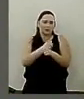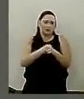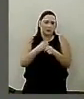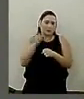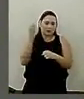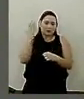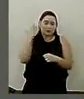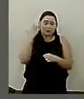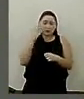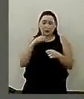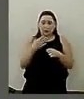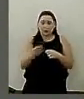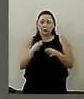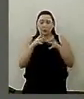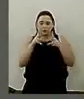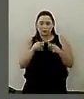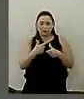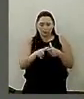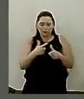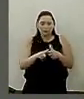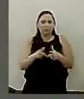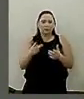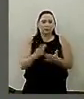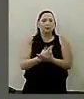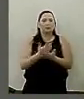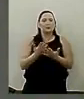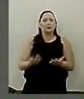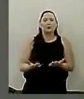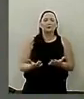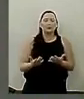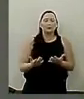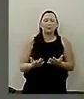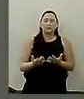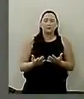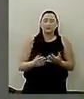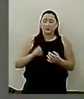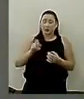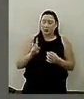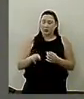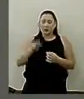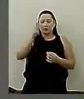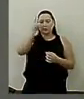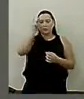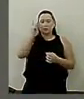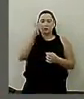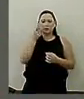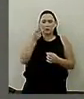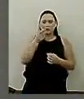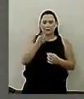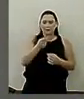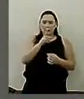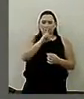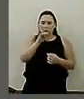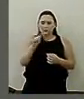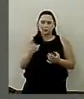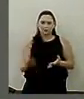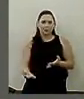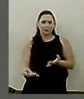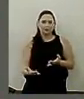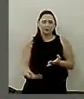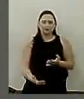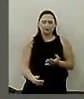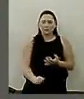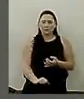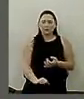tragédia, você sempre ouve um relato de alguém que por um triz, ou naquele dia, não